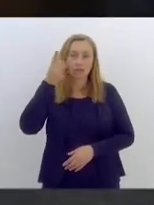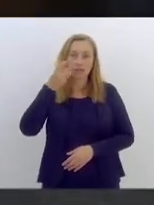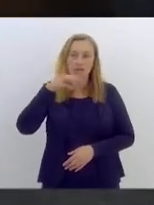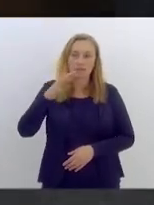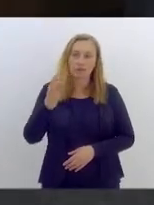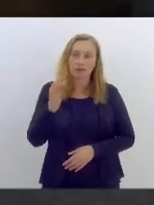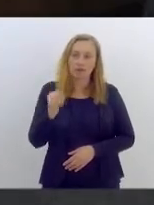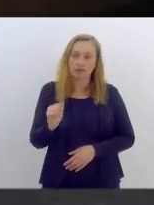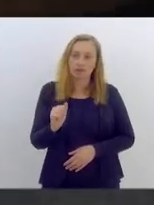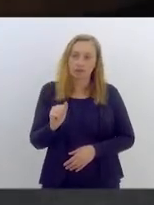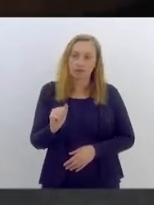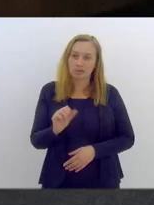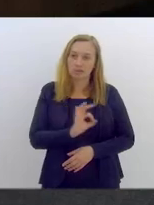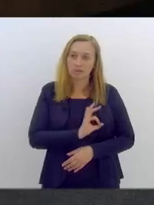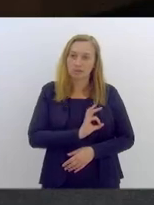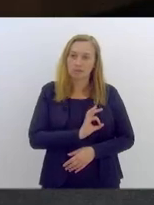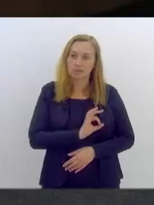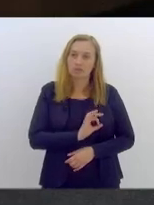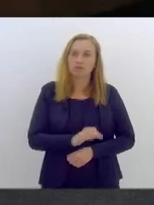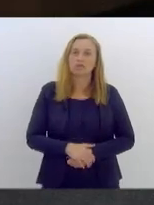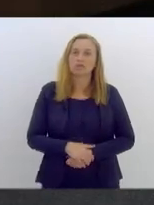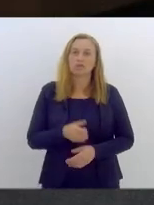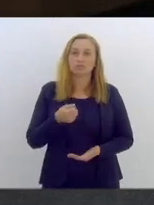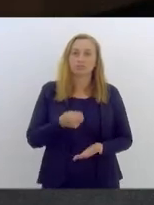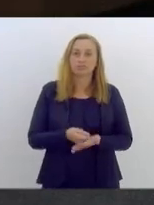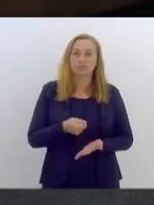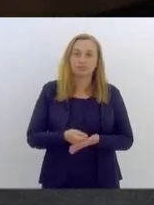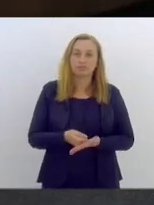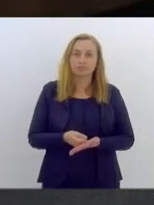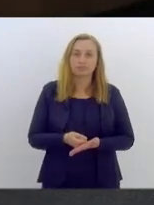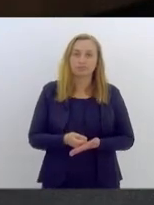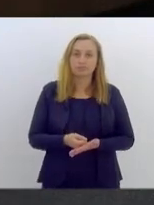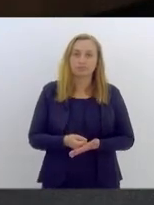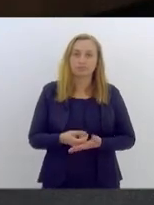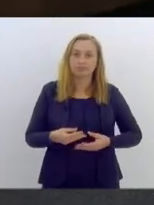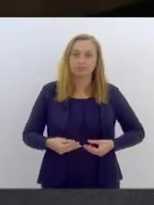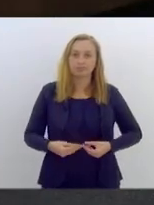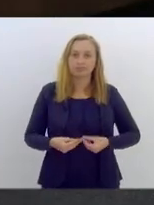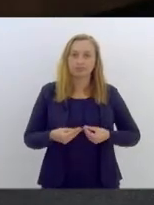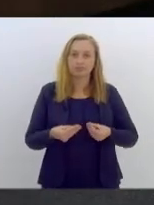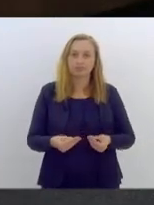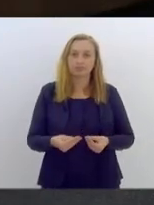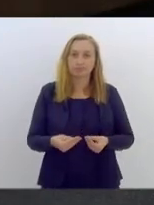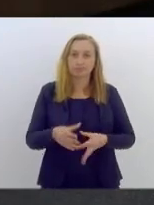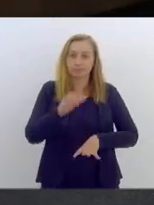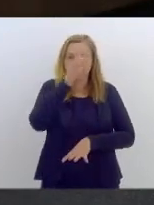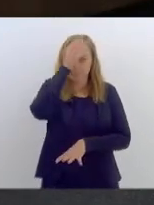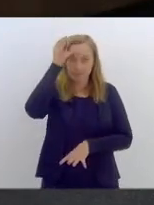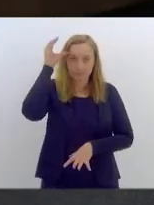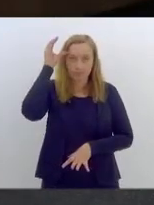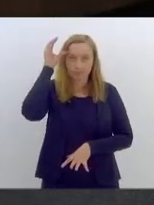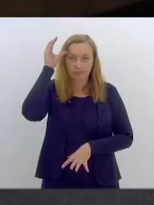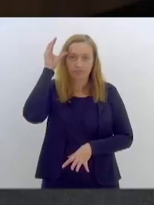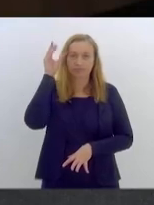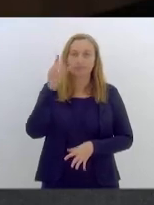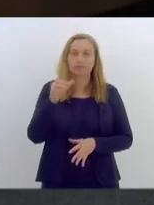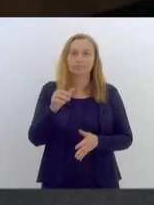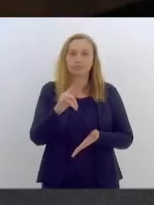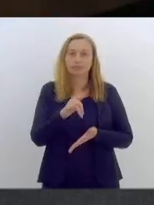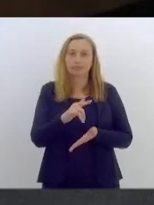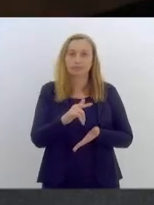Marta Rocha, dispõe sobre a obrigatoriedade de entrega ao consumidor de laudo de